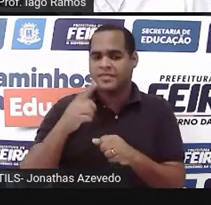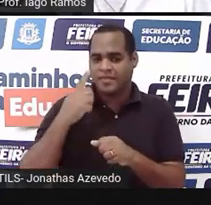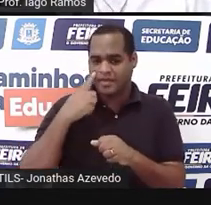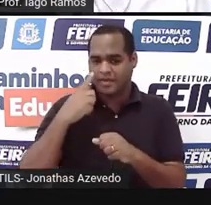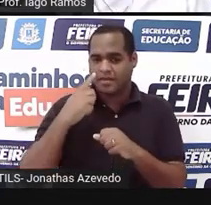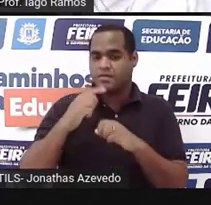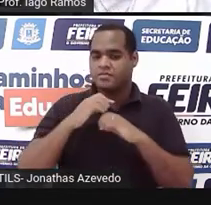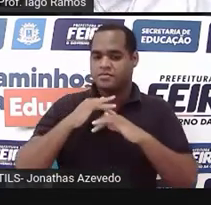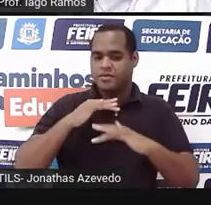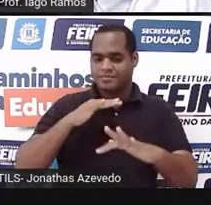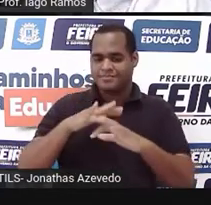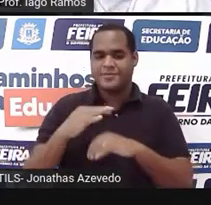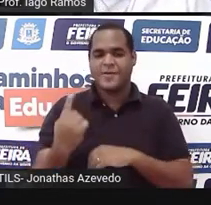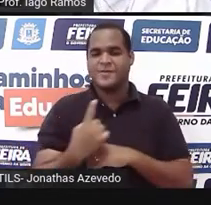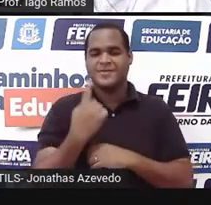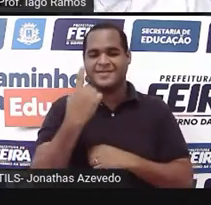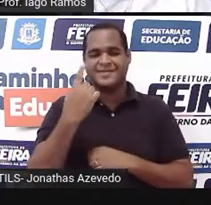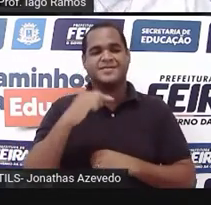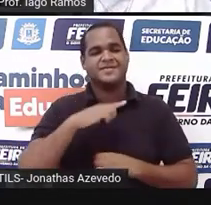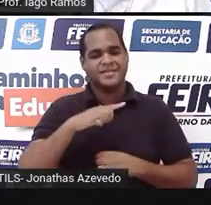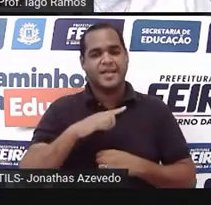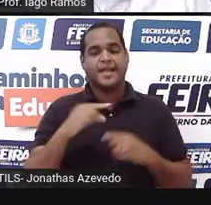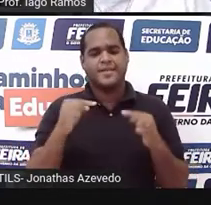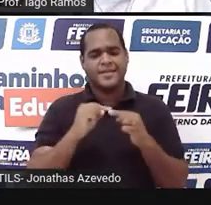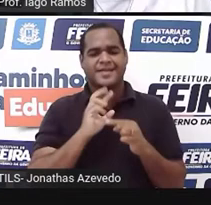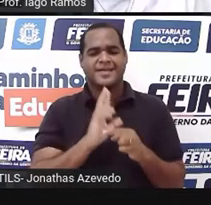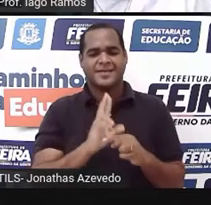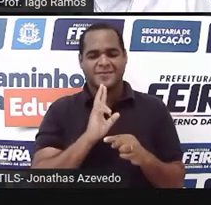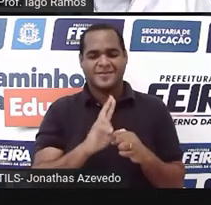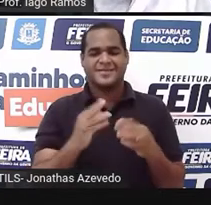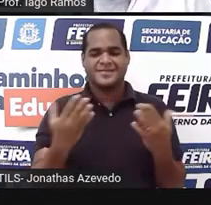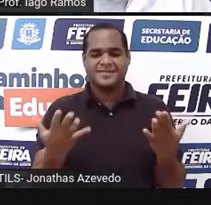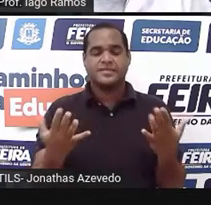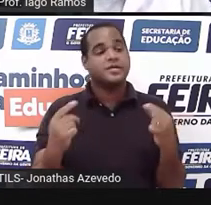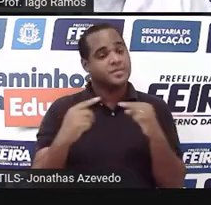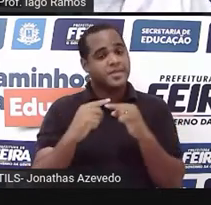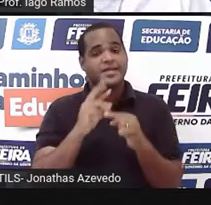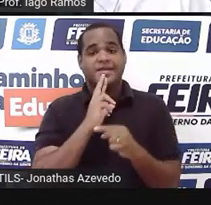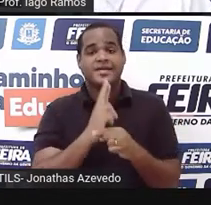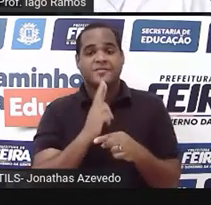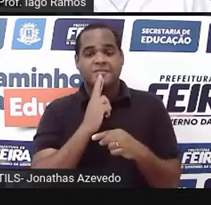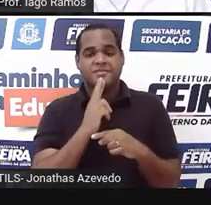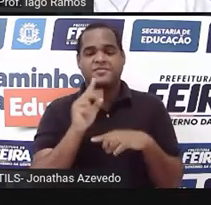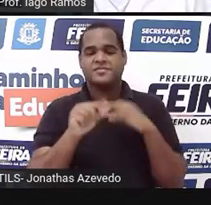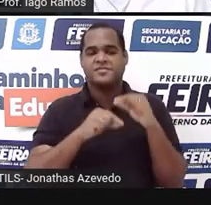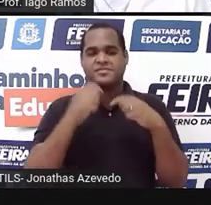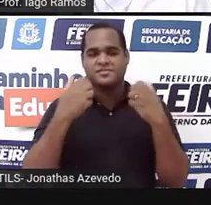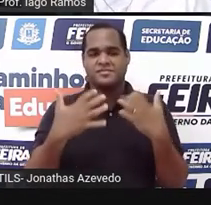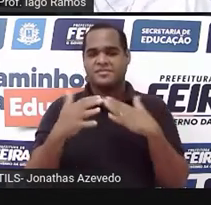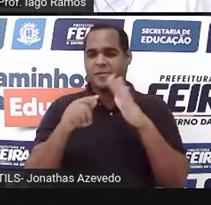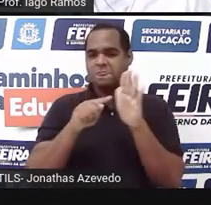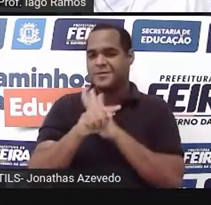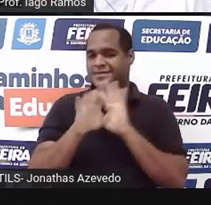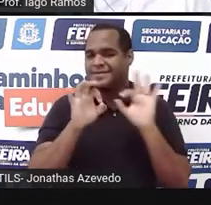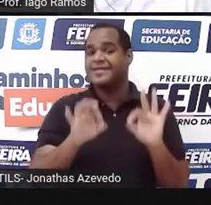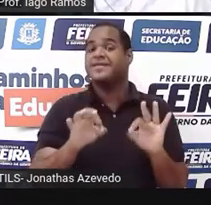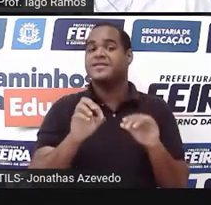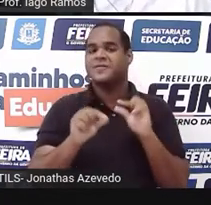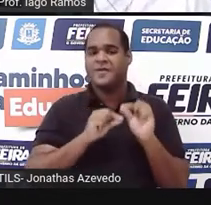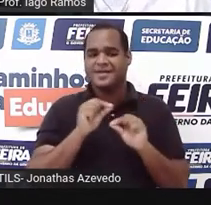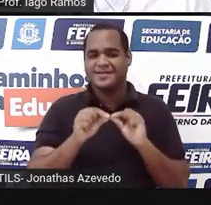comprimento pela altura Essa é a resposta para essa resposta qual é a pergunta certa